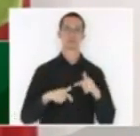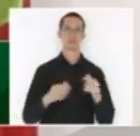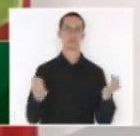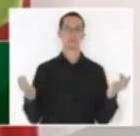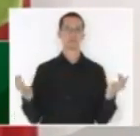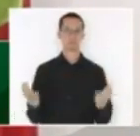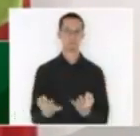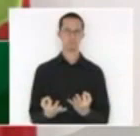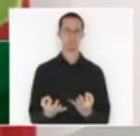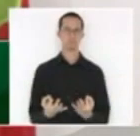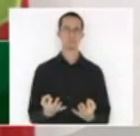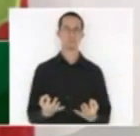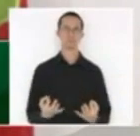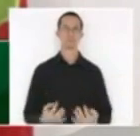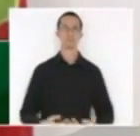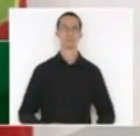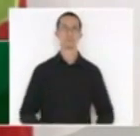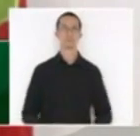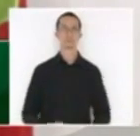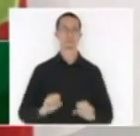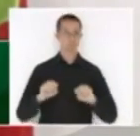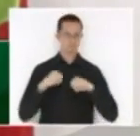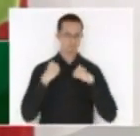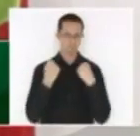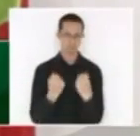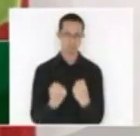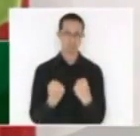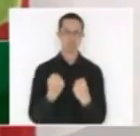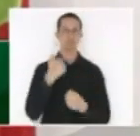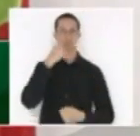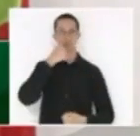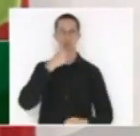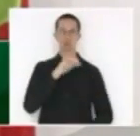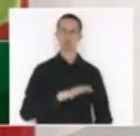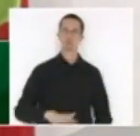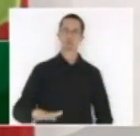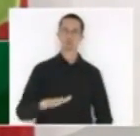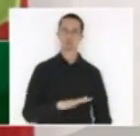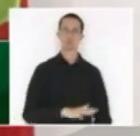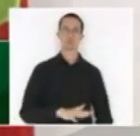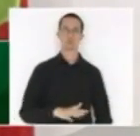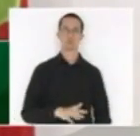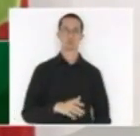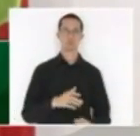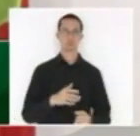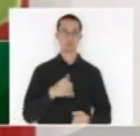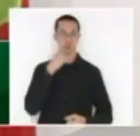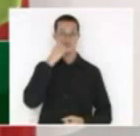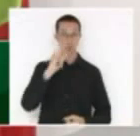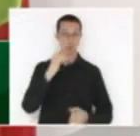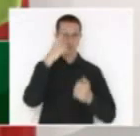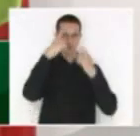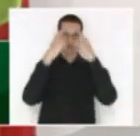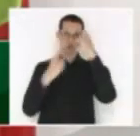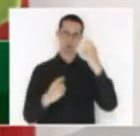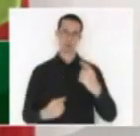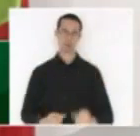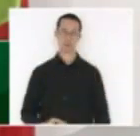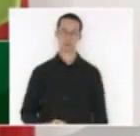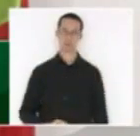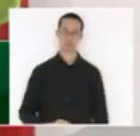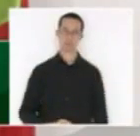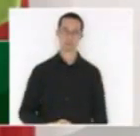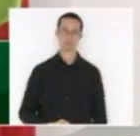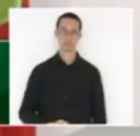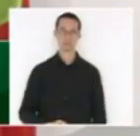fantástico em defesa das mulheres e contra a violência da mulher. E é por isso, senhor presidente,